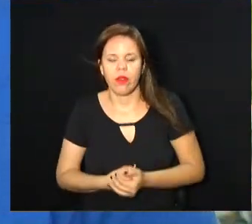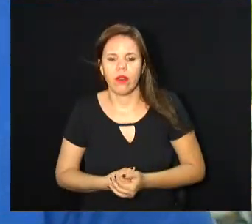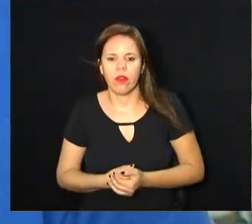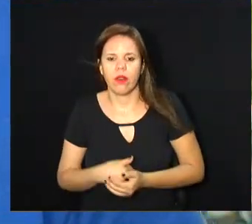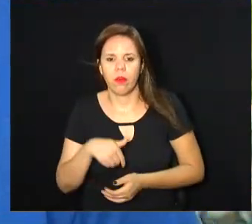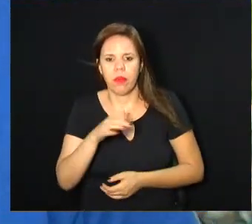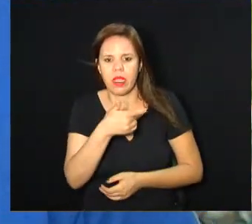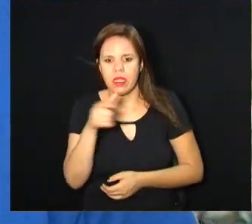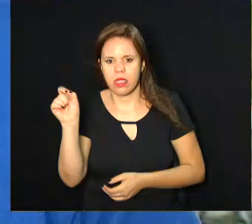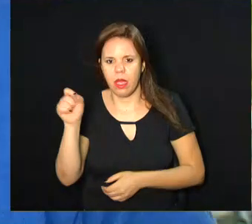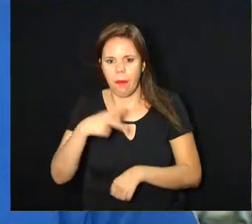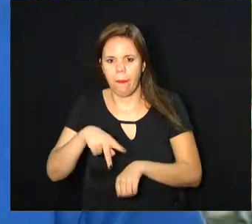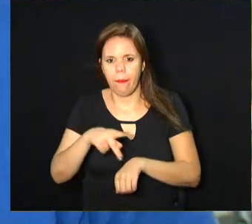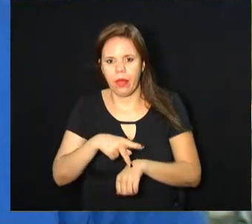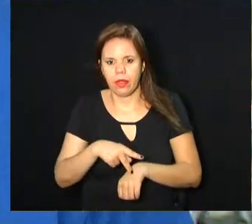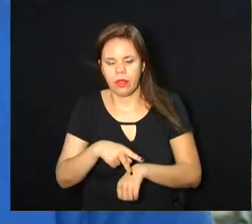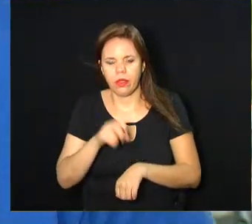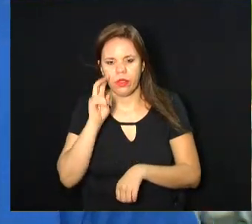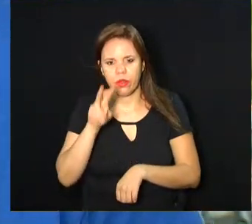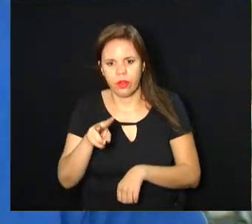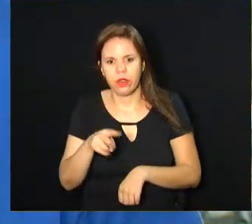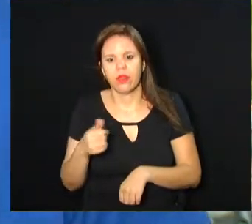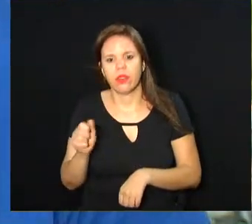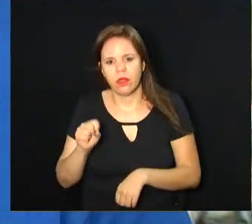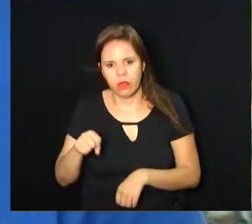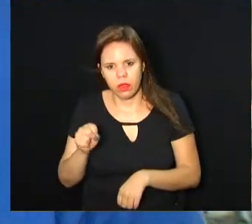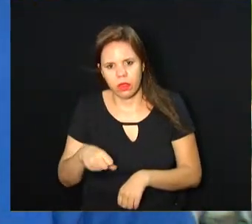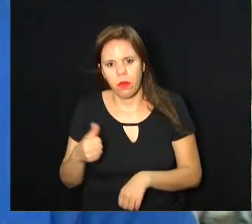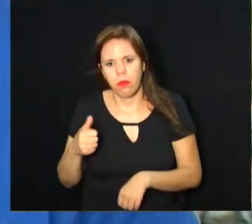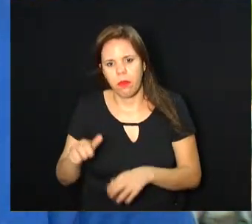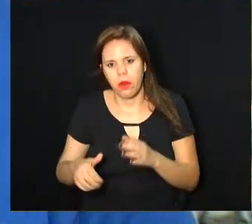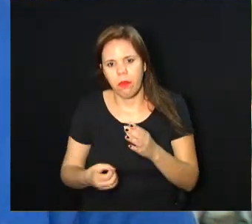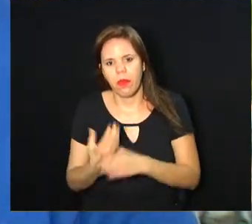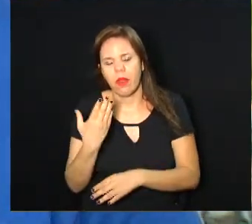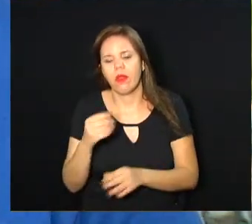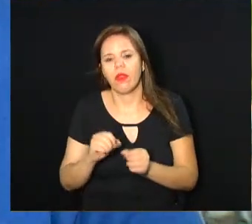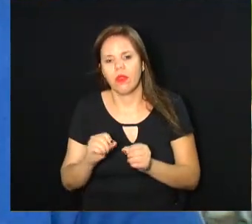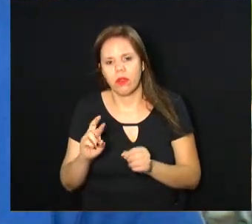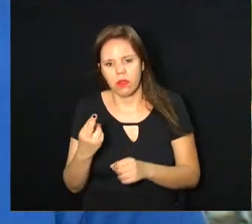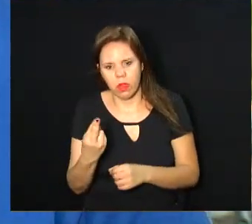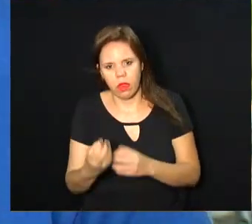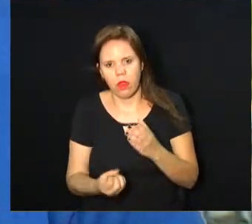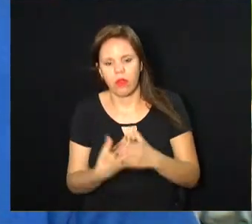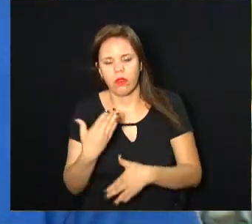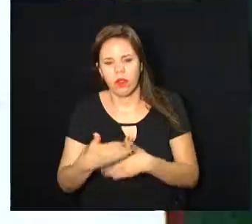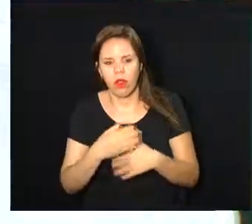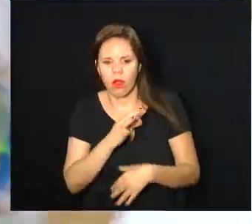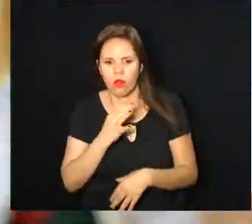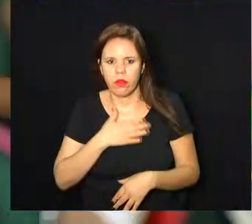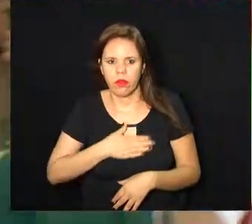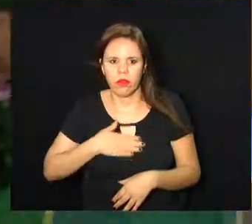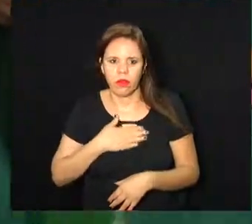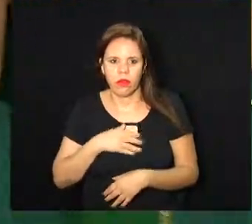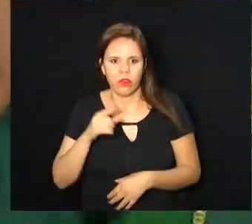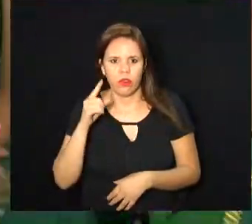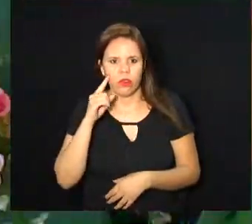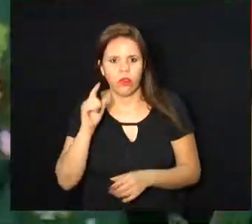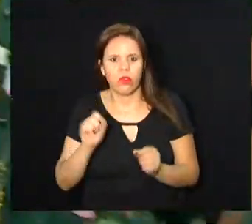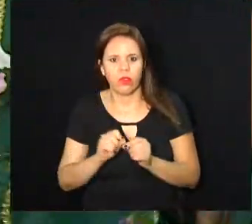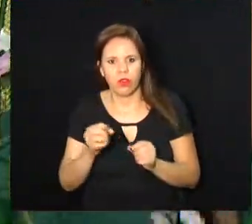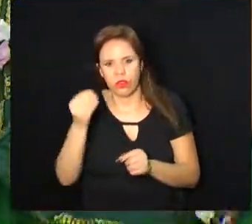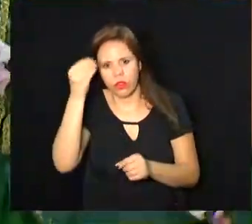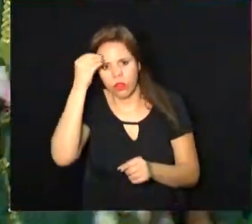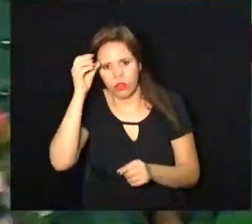de 100 países e a gente vê, sim, os primeiros frutos disso acontecendo e é muito gratificante. E o dia não ficou